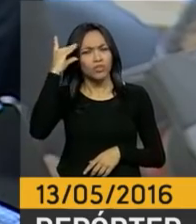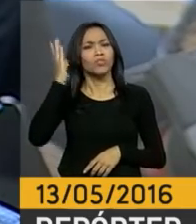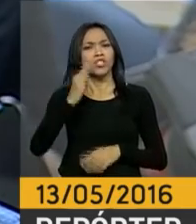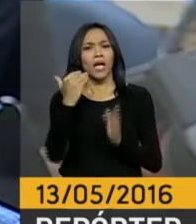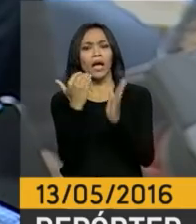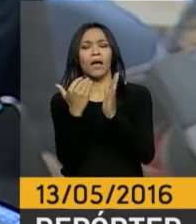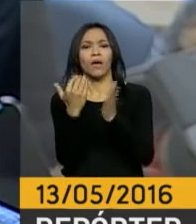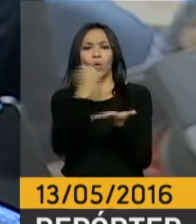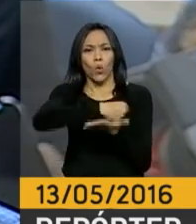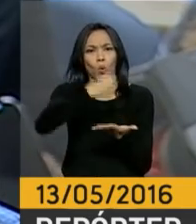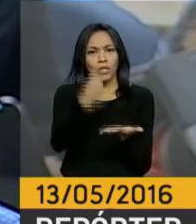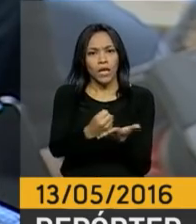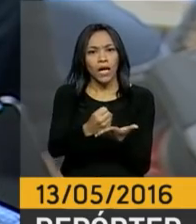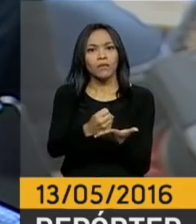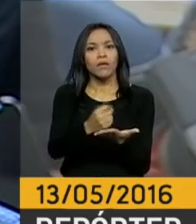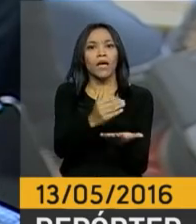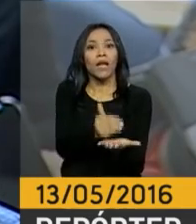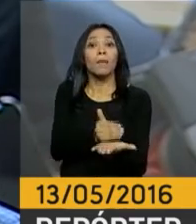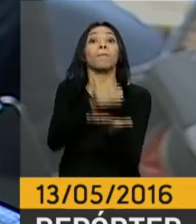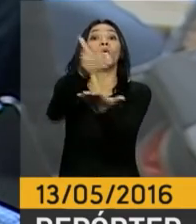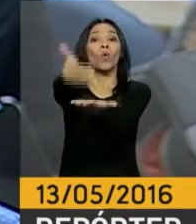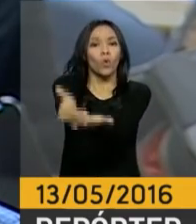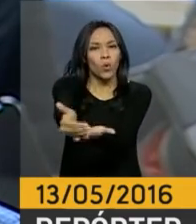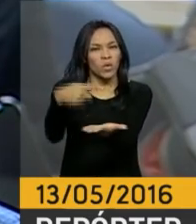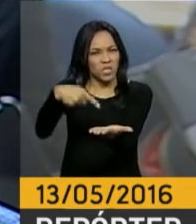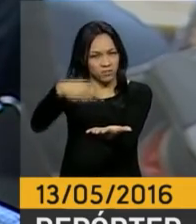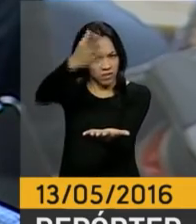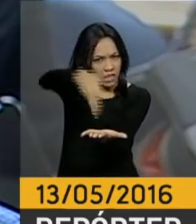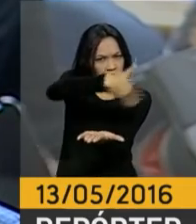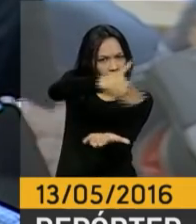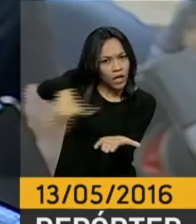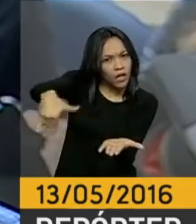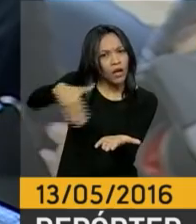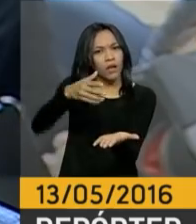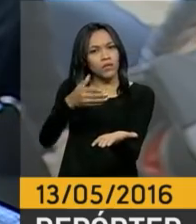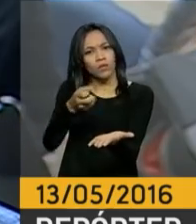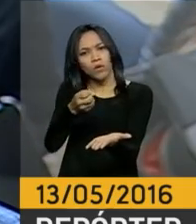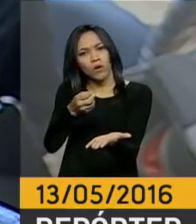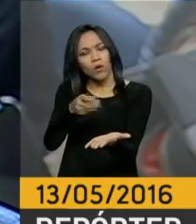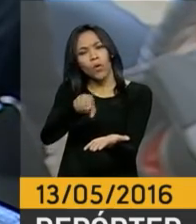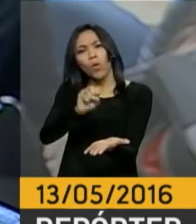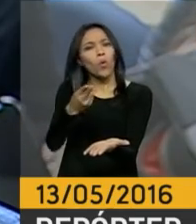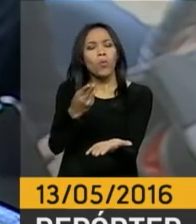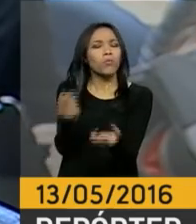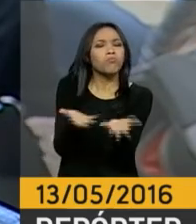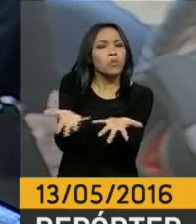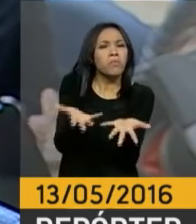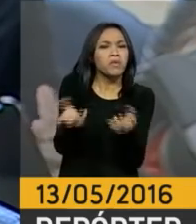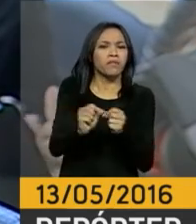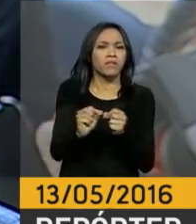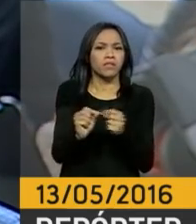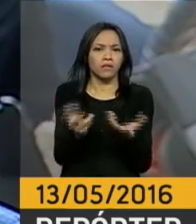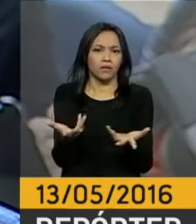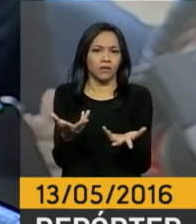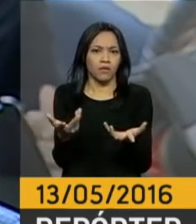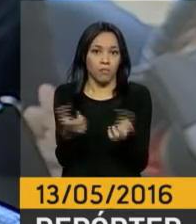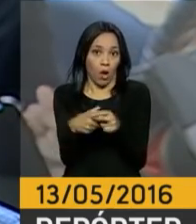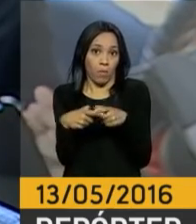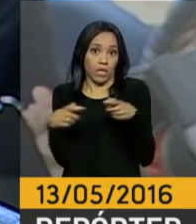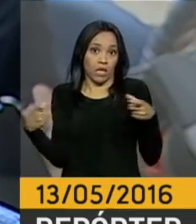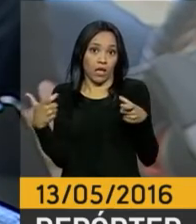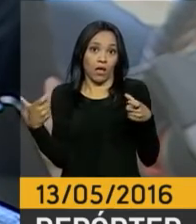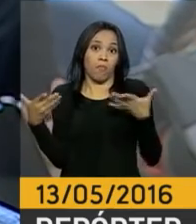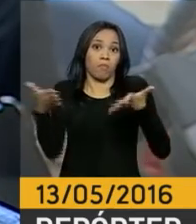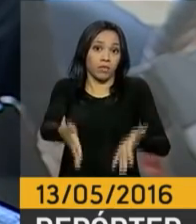se houvesse essa anuência das partes Isso vai ser revogado como uma ou suspenso como uma forma de aumentar essa participação de brasileiros essa é uma